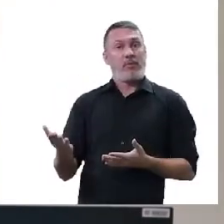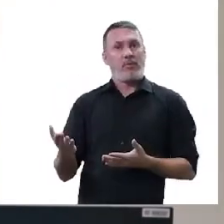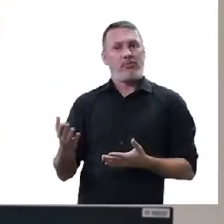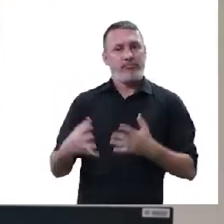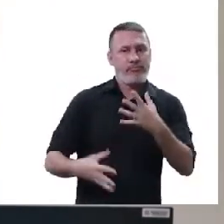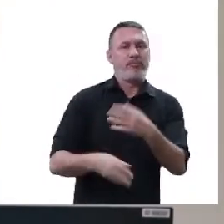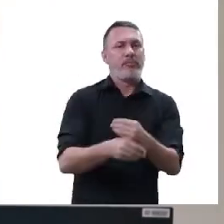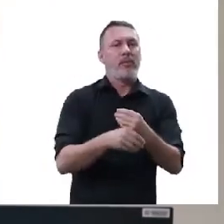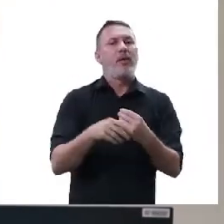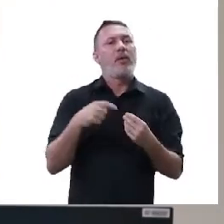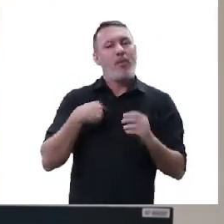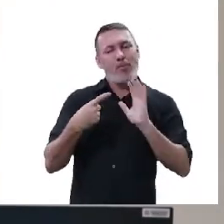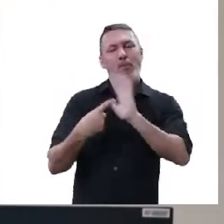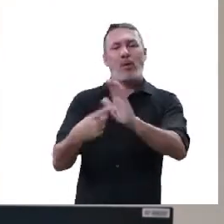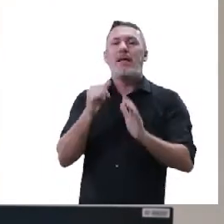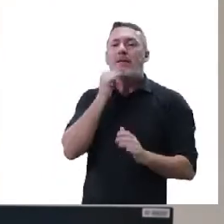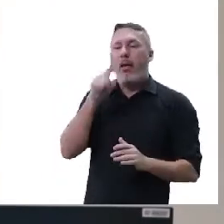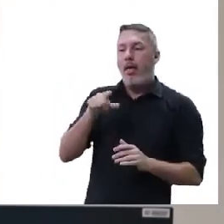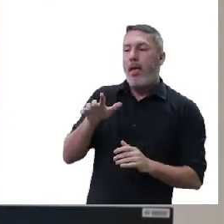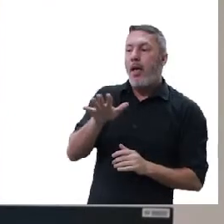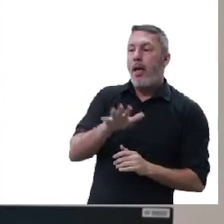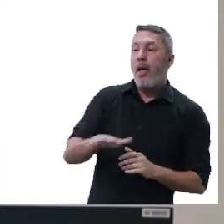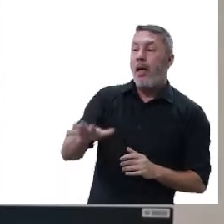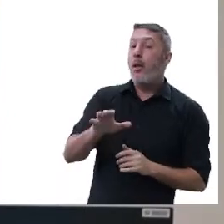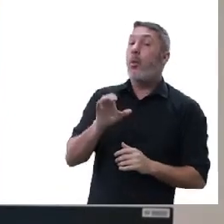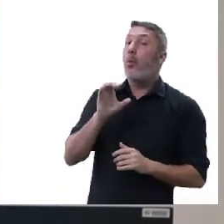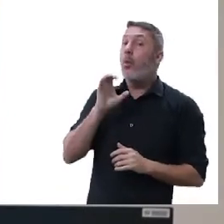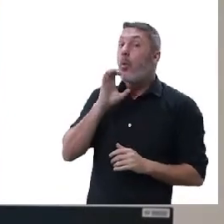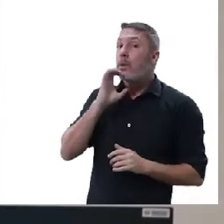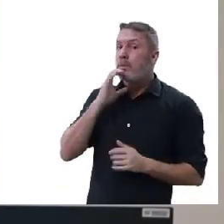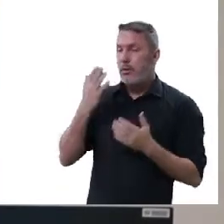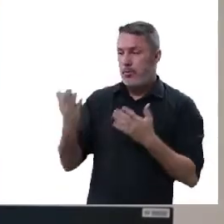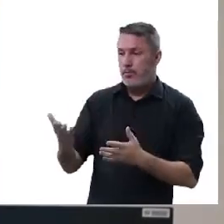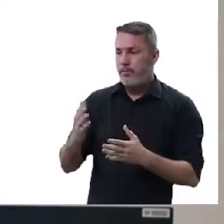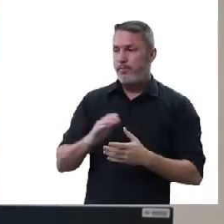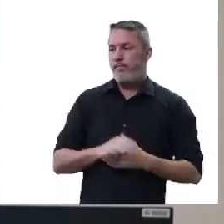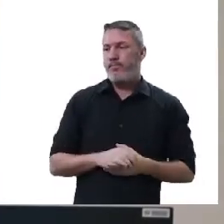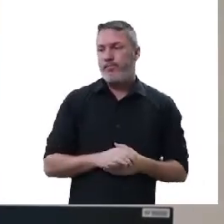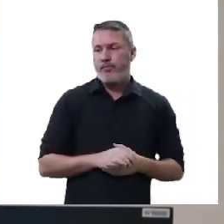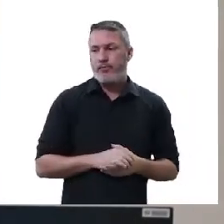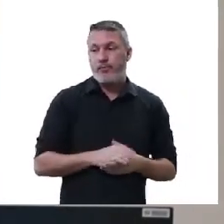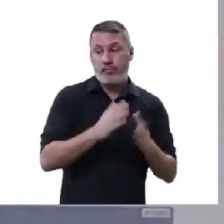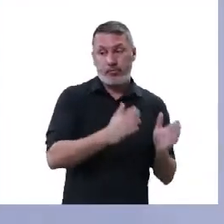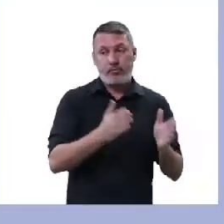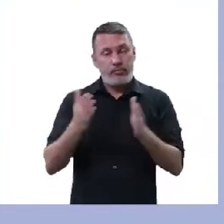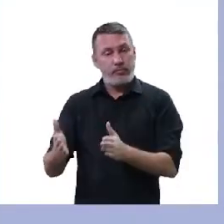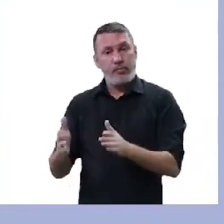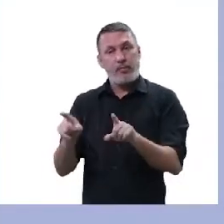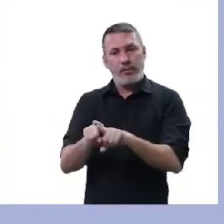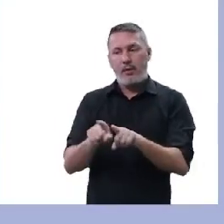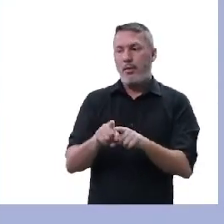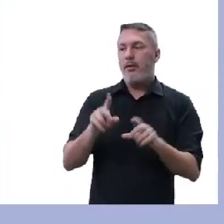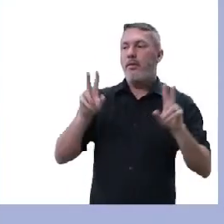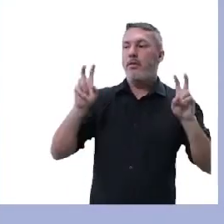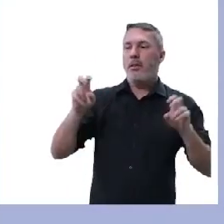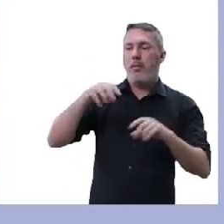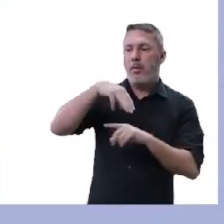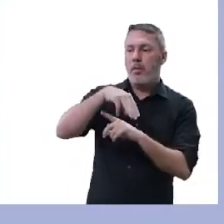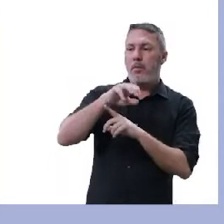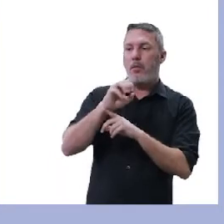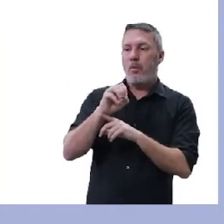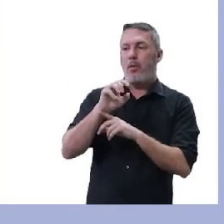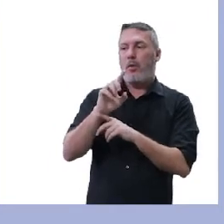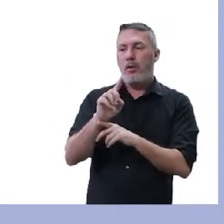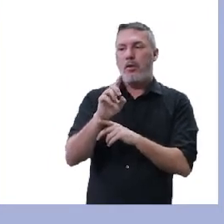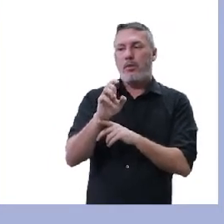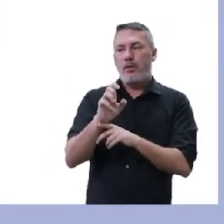proposta de intervenção. Nós colocamos aqui como a área do conhecimento. Nós temos agora aqui o modernismo.